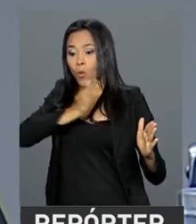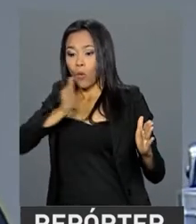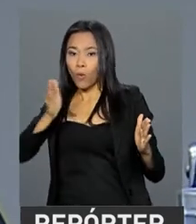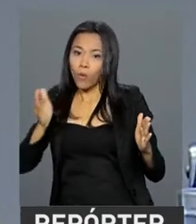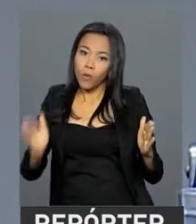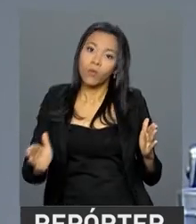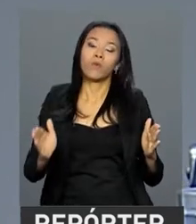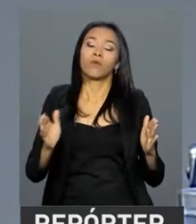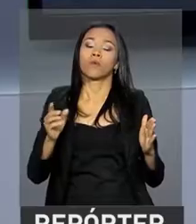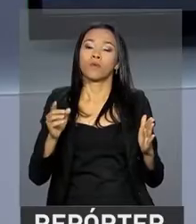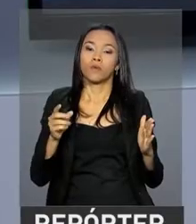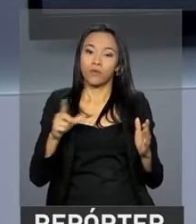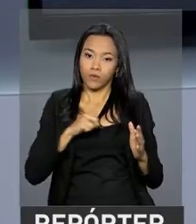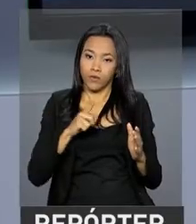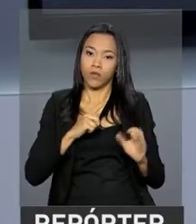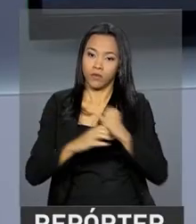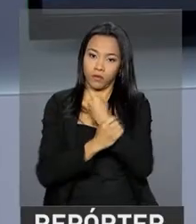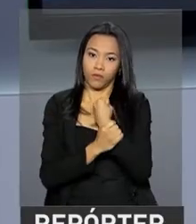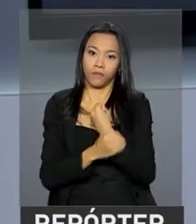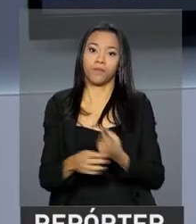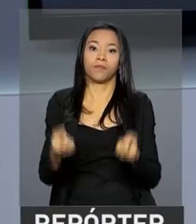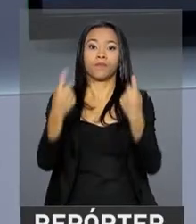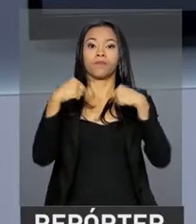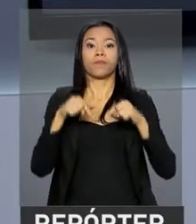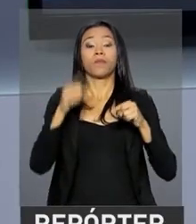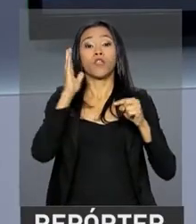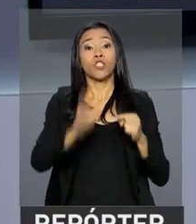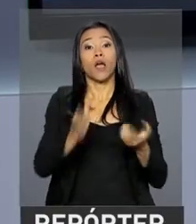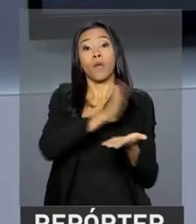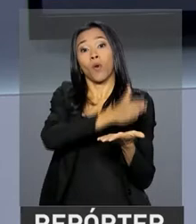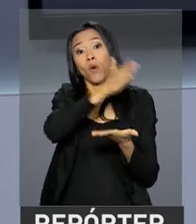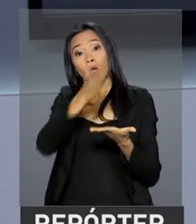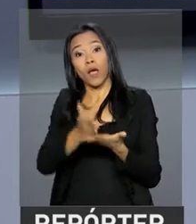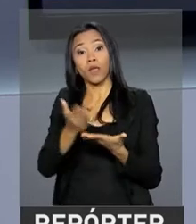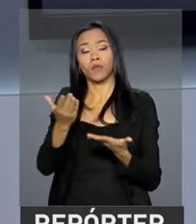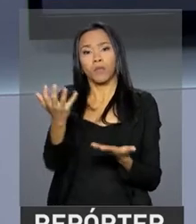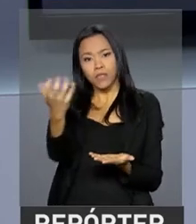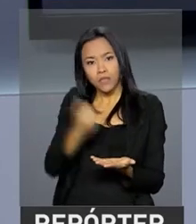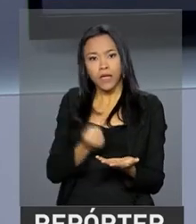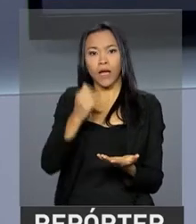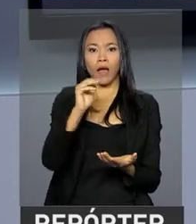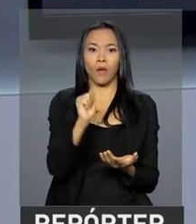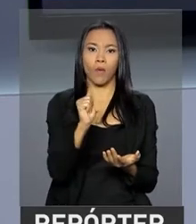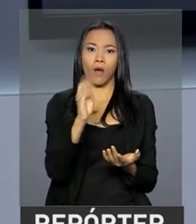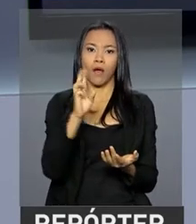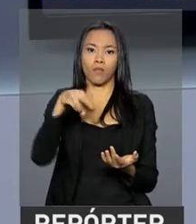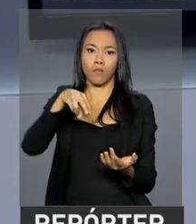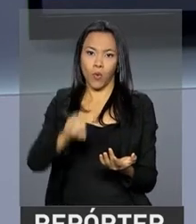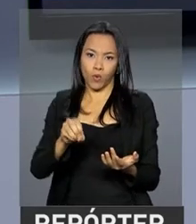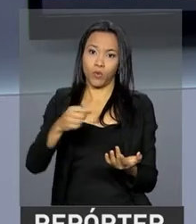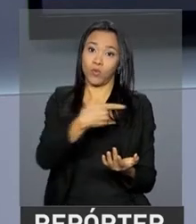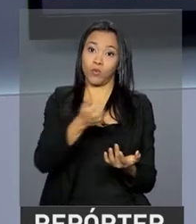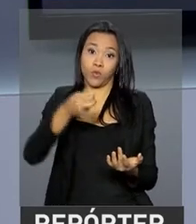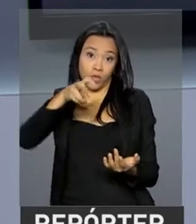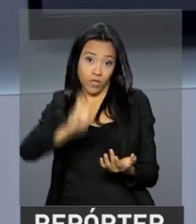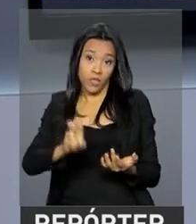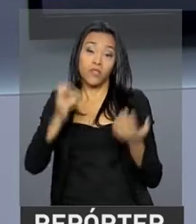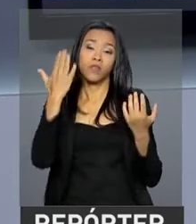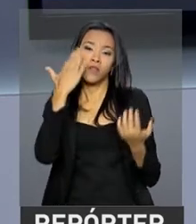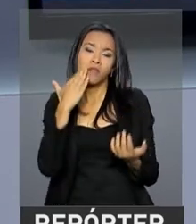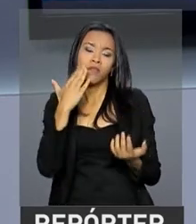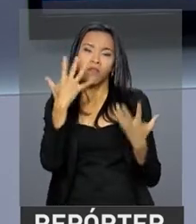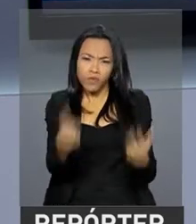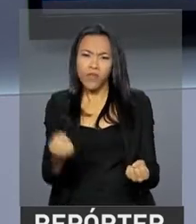ancorados foi prorrogado o prazo para sacar o abono salarial ano-base 2015 vamos então saber os detalhes